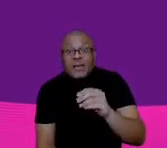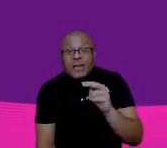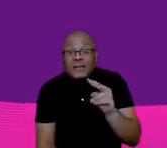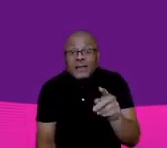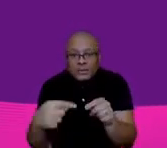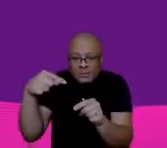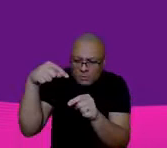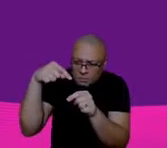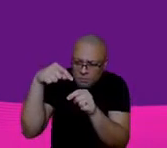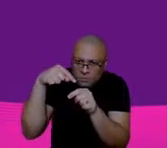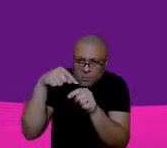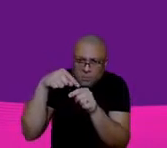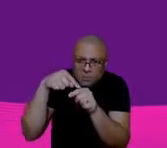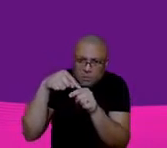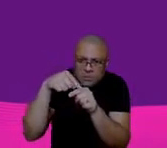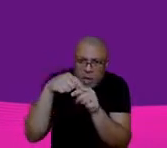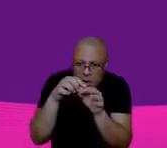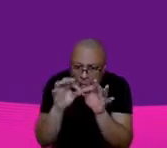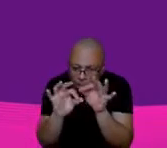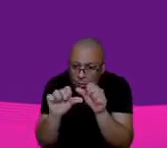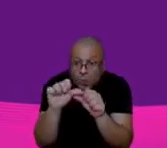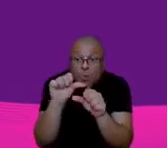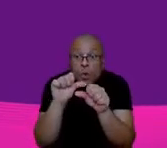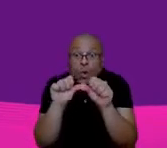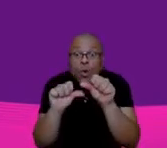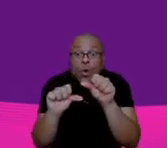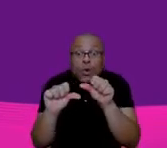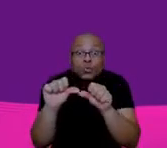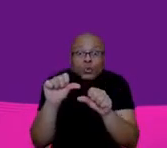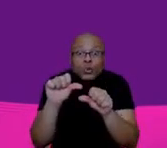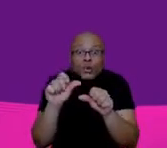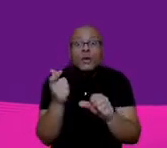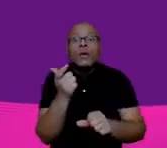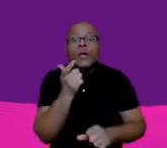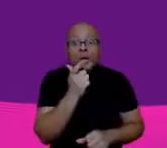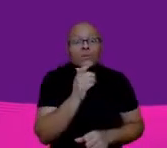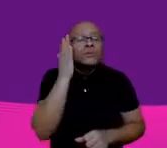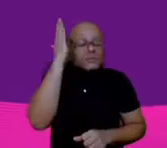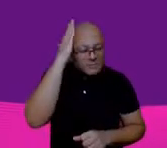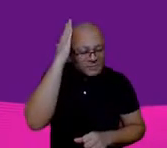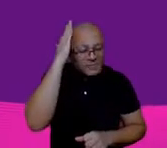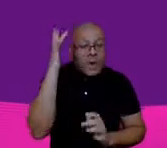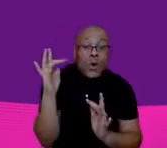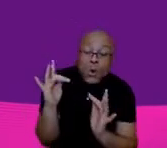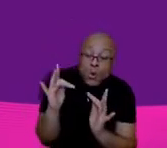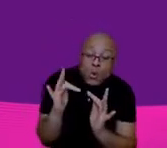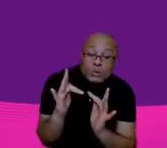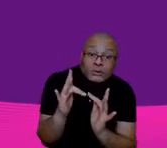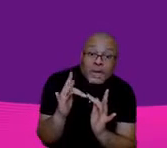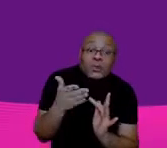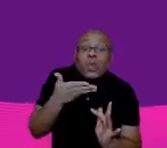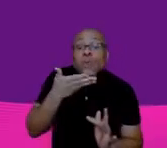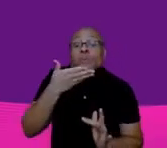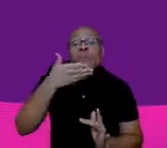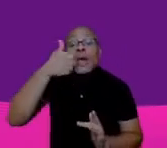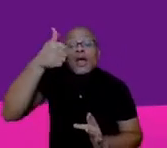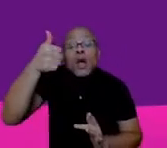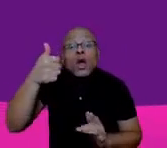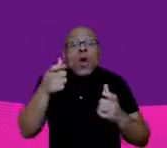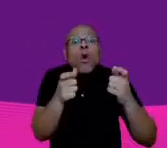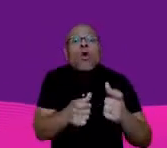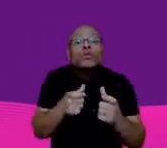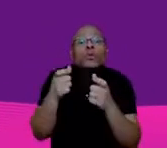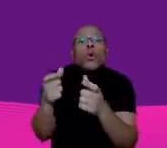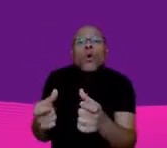uma reconstrução desse paciente, eu consigo ver exatamente que contato está melhor locado no subtalâmico. E eu falo, opa, eu vou lá no contato